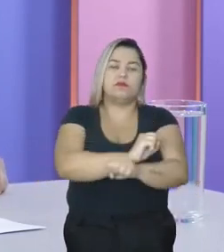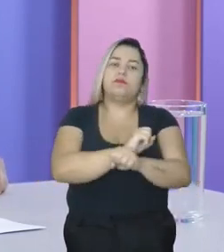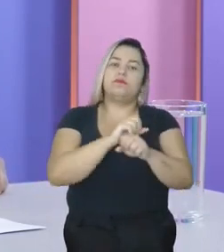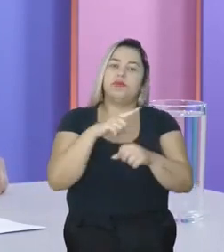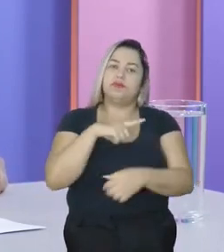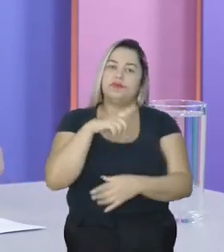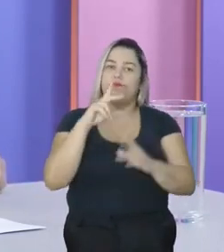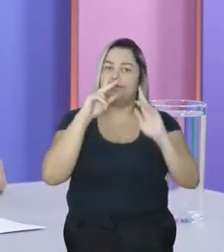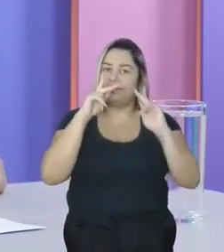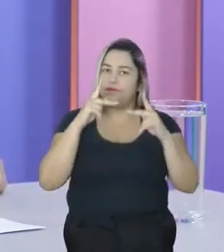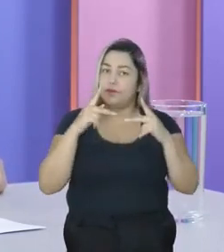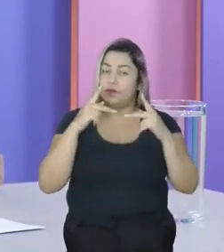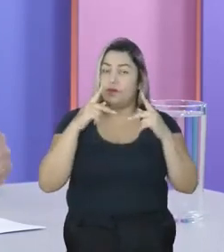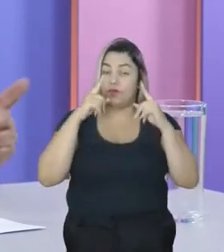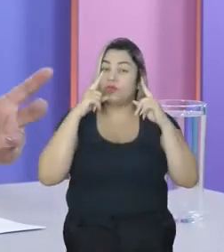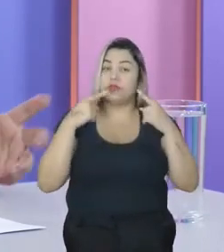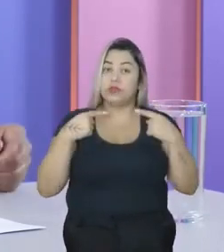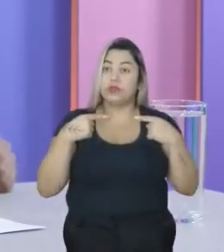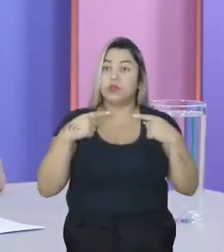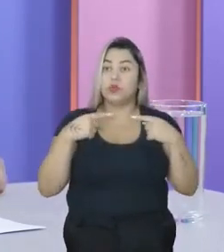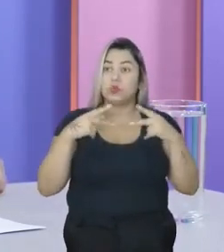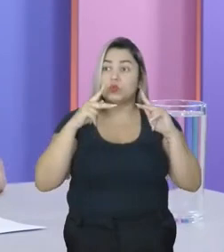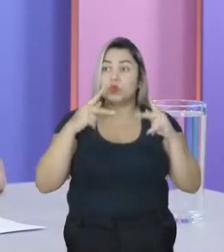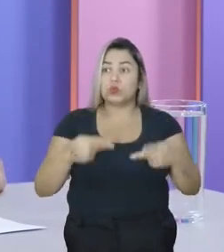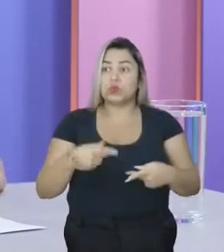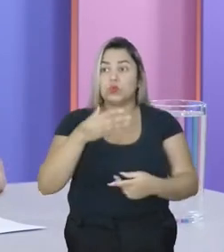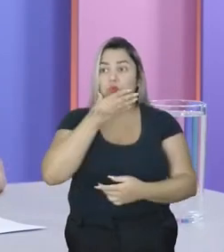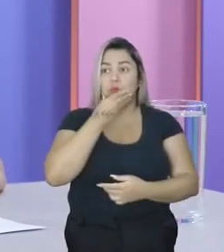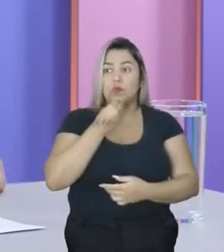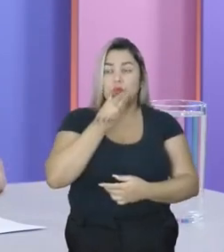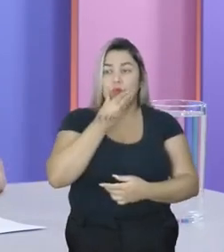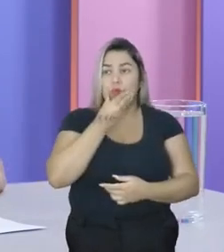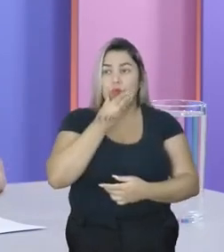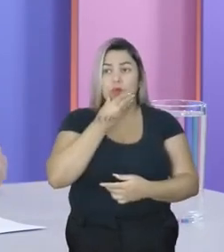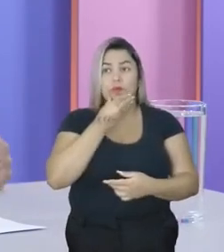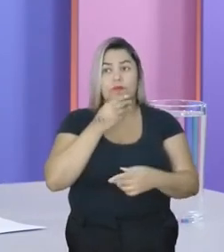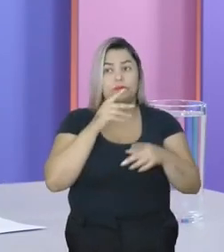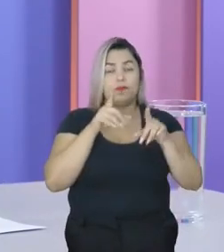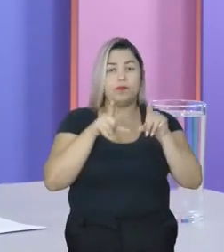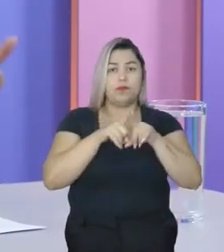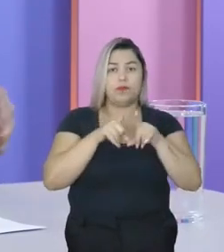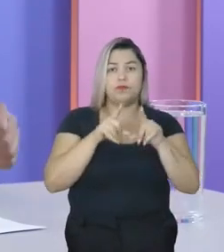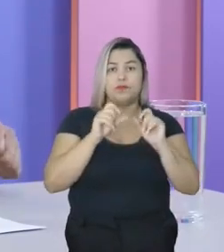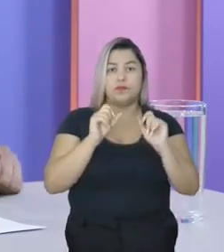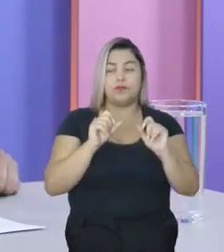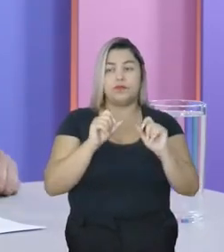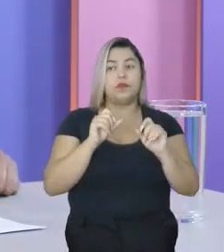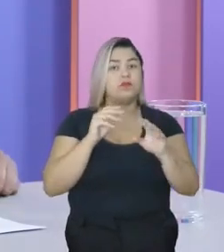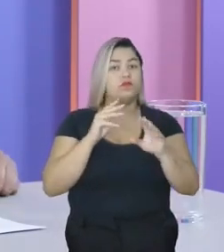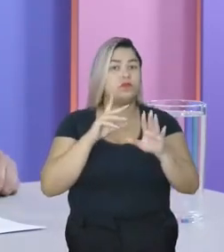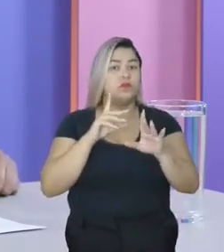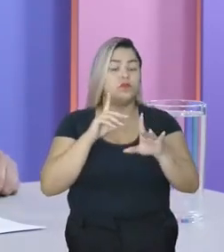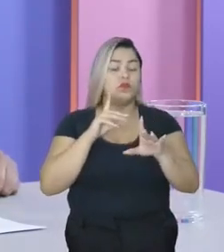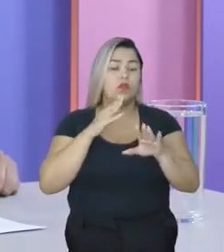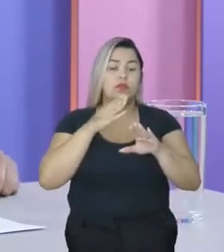seres humanos, que um proprietário, né, direta ou